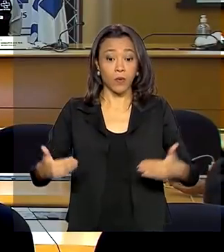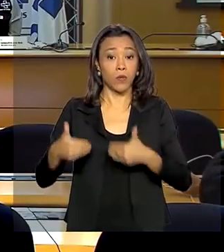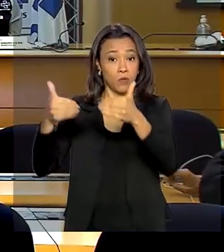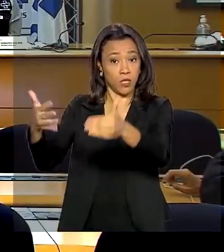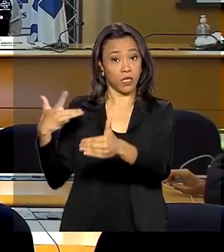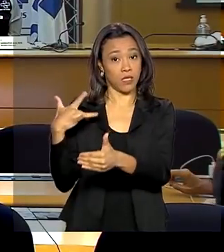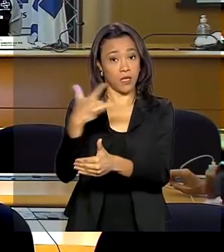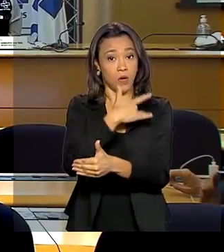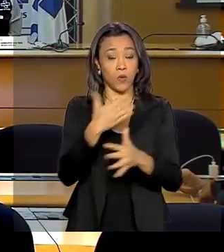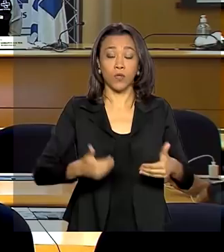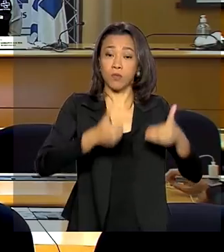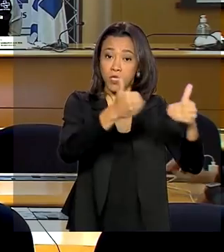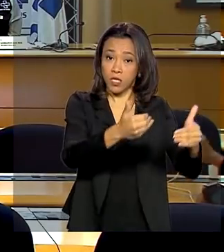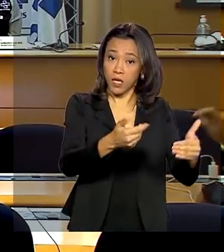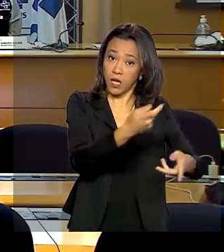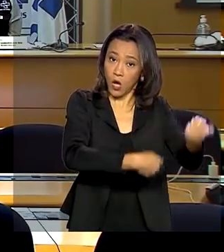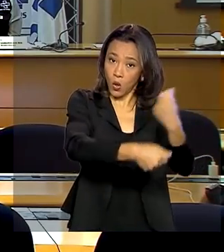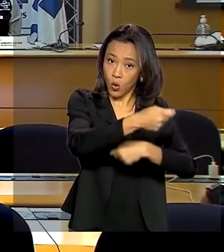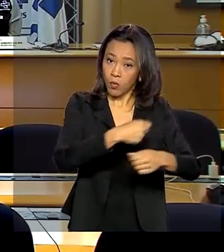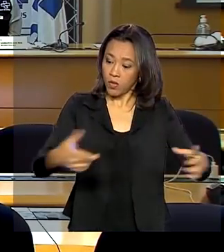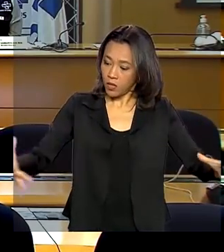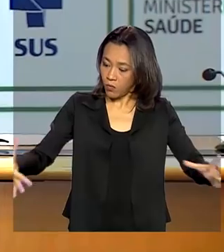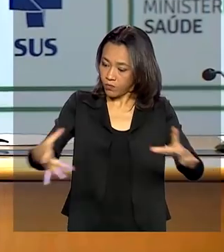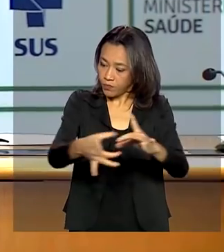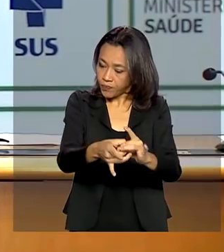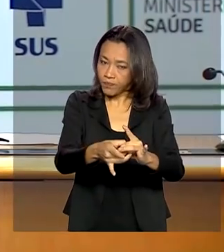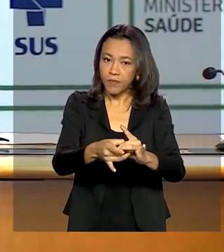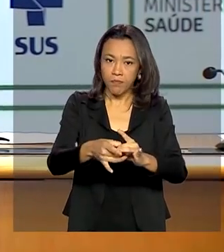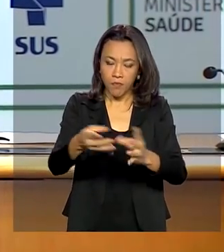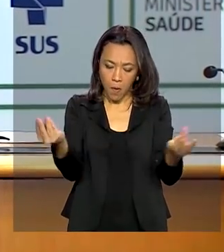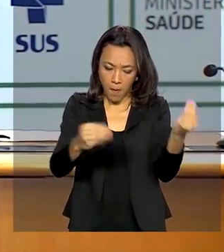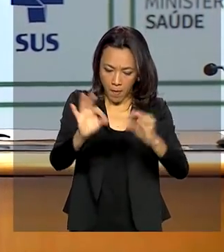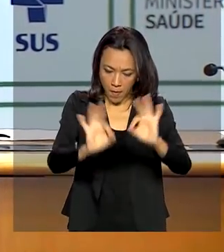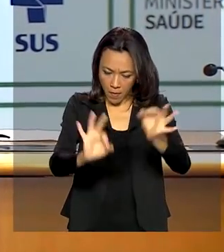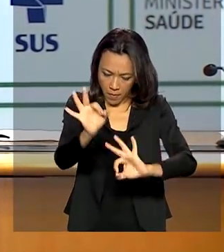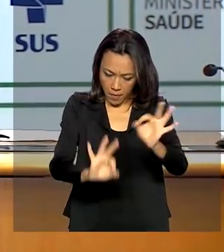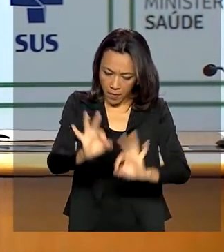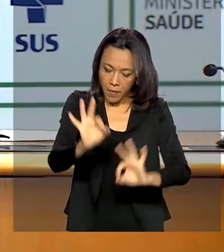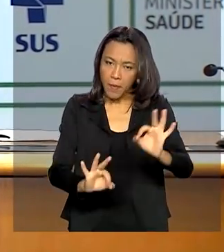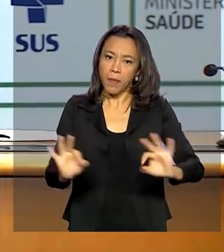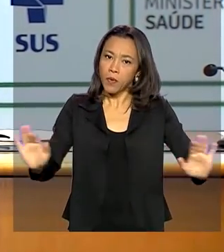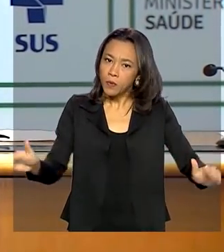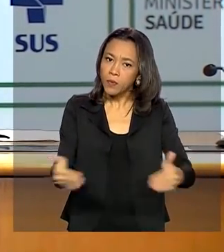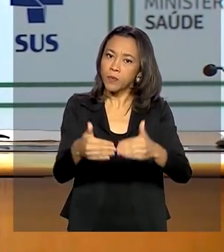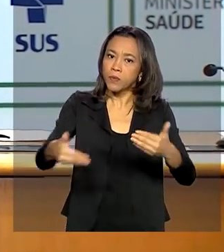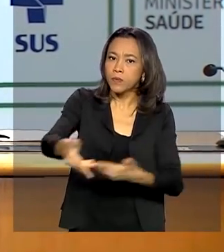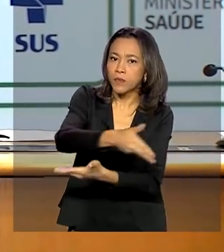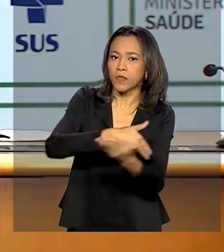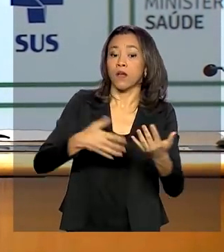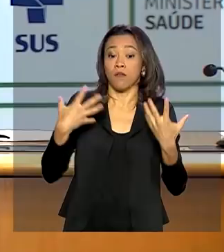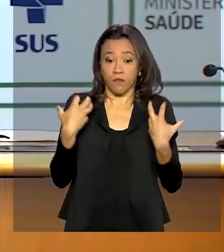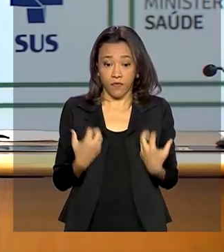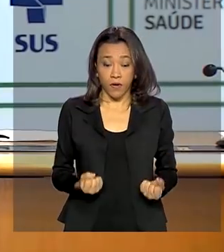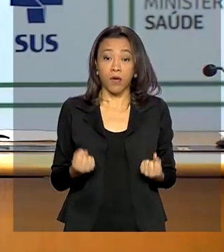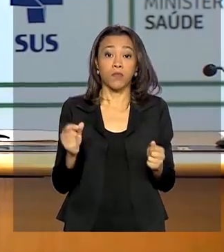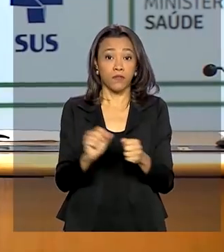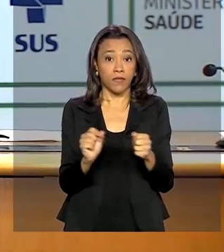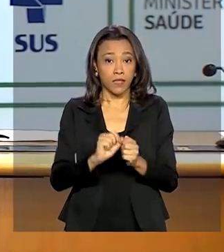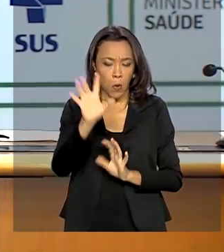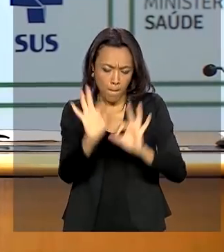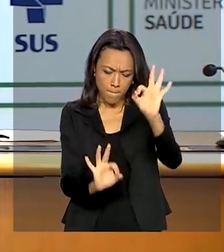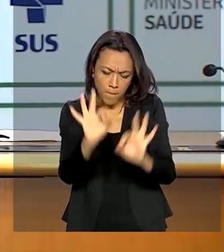economia estão juntos construindo um plano. Vamos ver se a gente consegue fazer um plano mínimo que